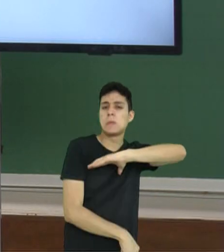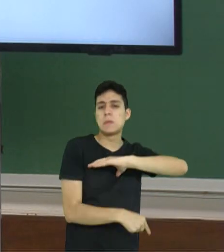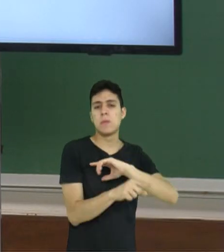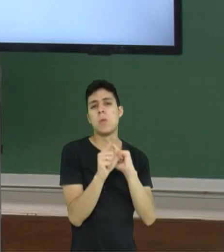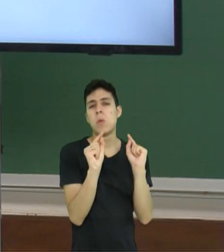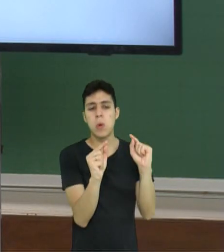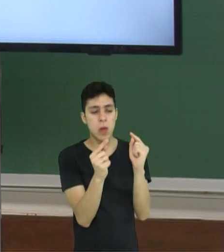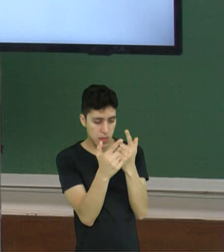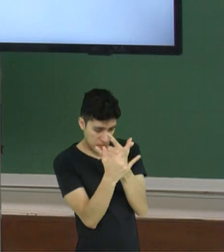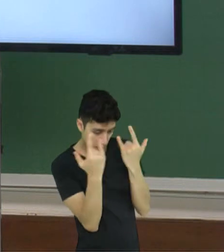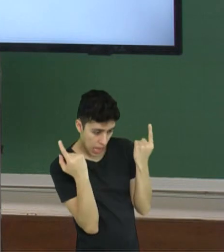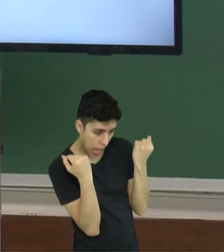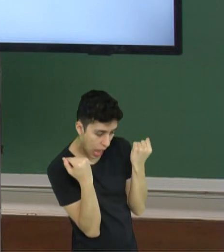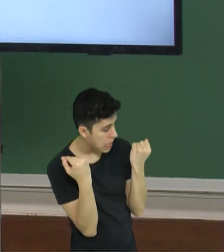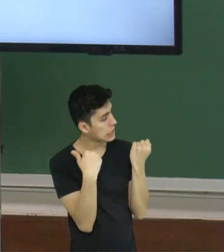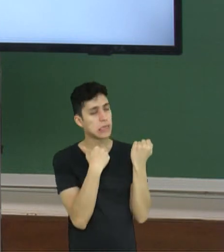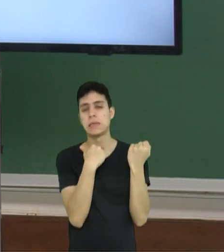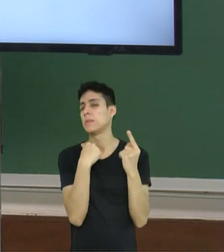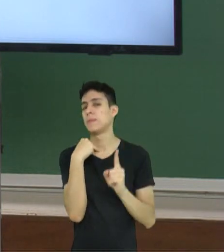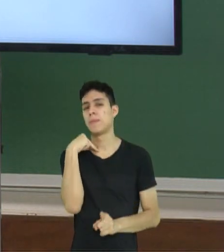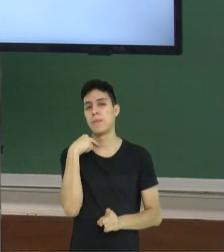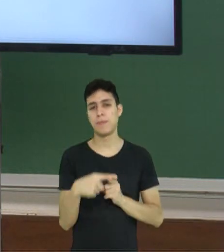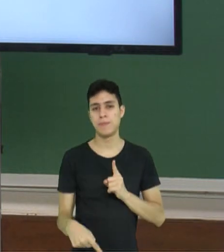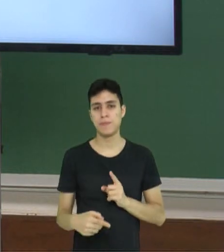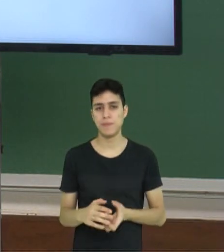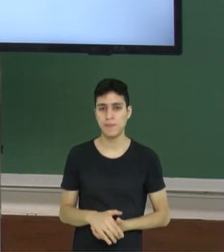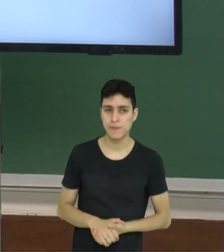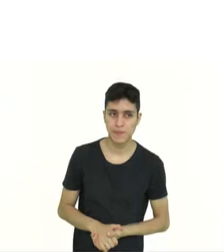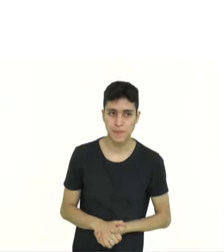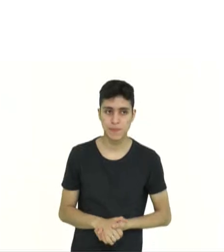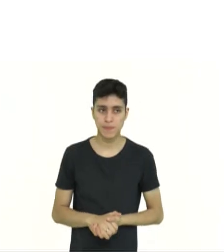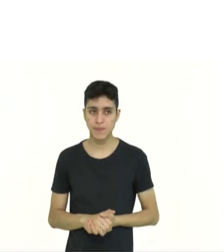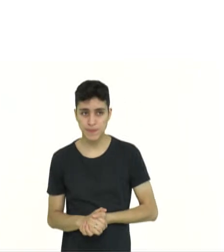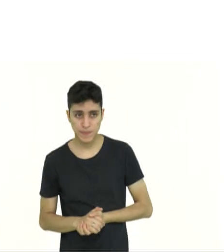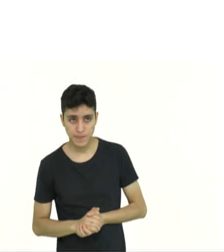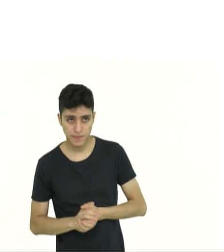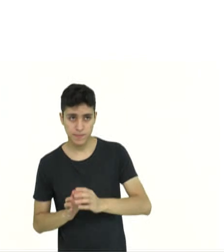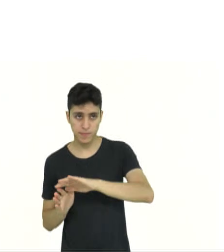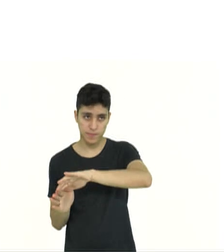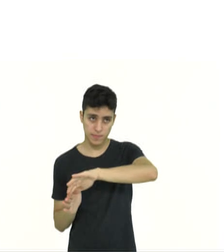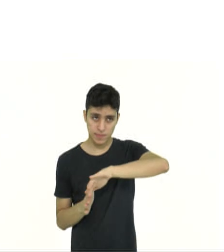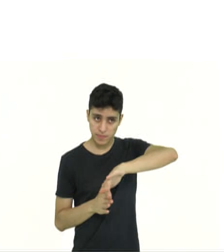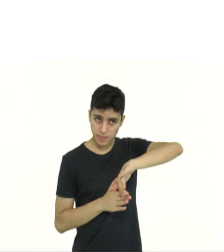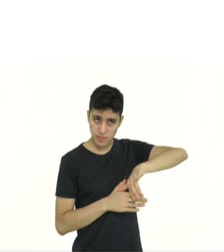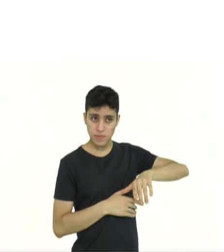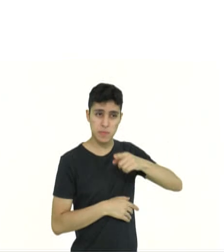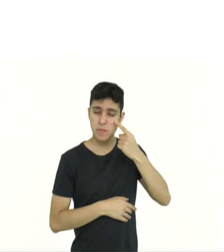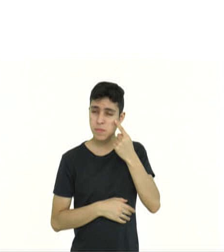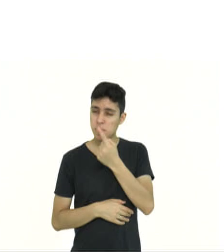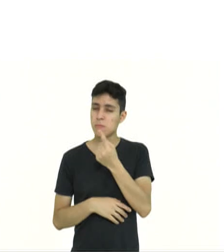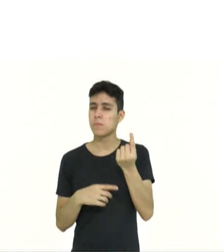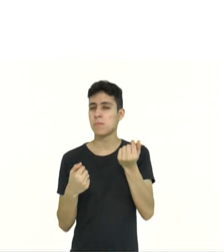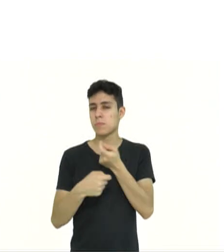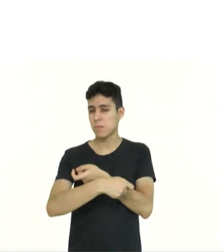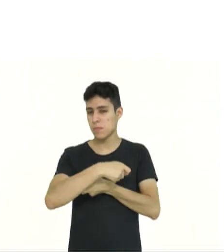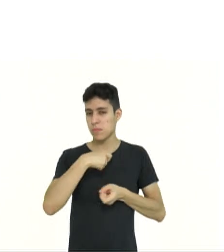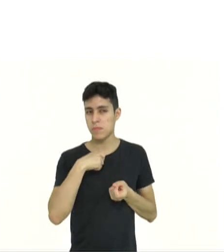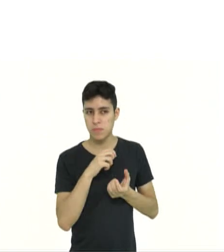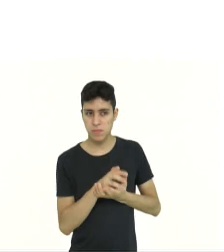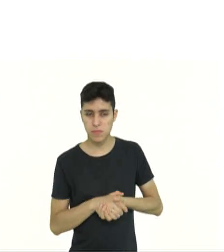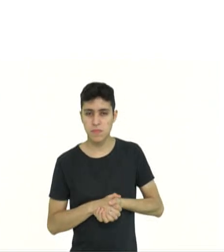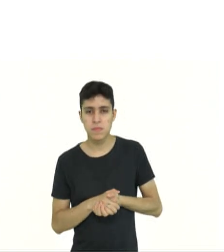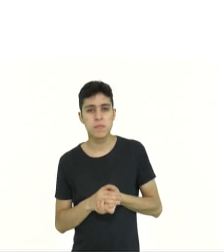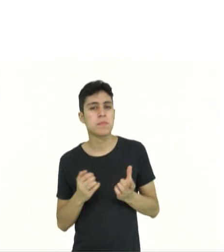atividade econômica. Aí eu coloquei a economia aqui só de propósito, eles não têm uma